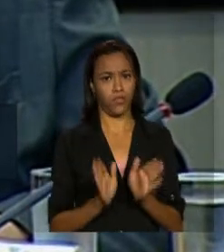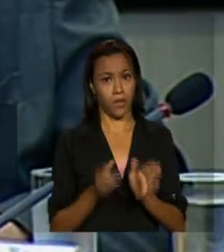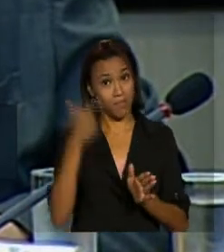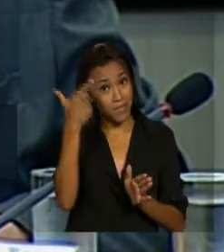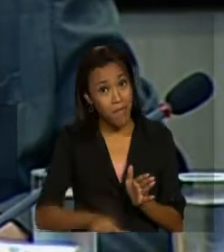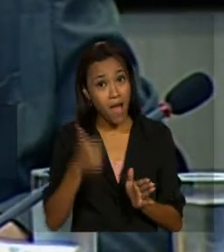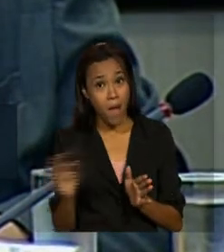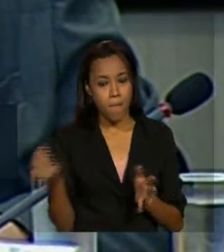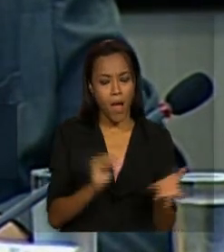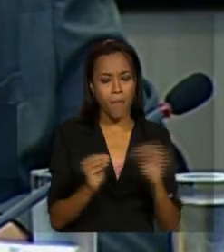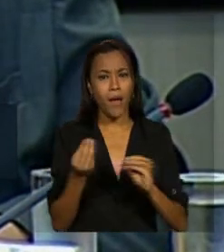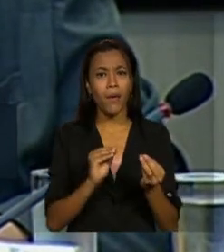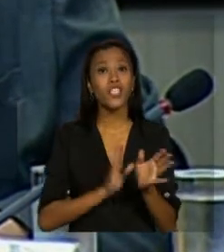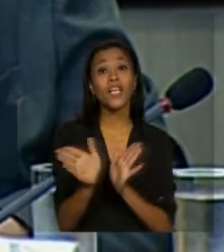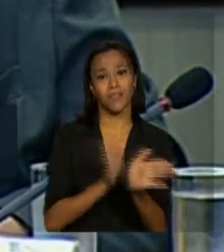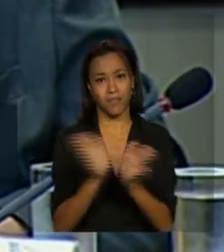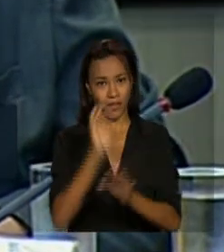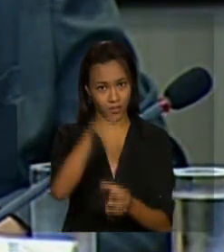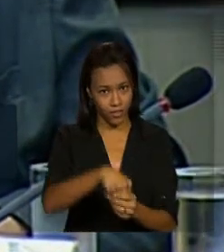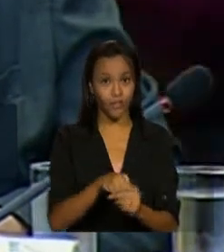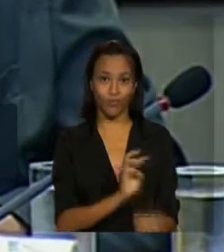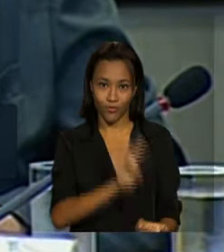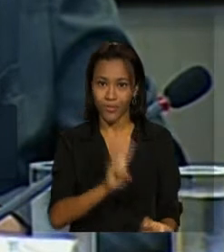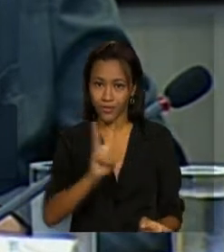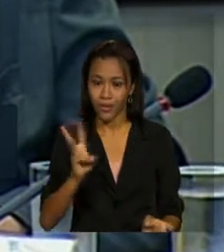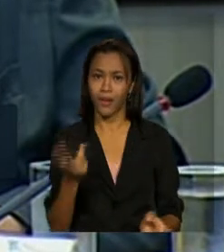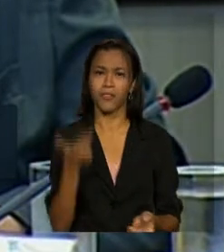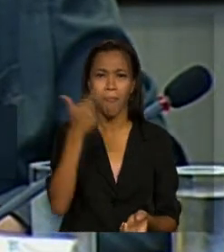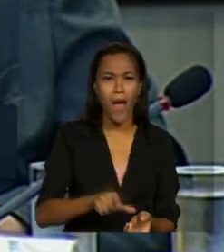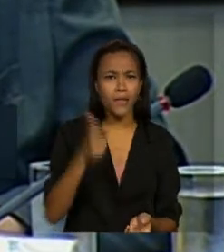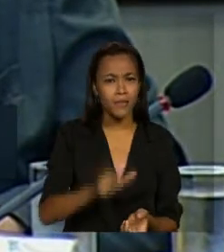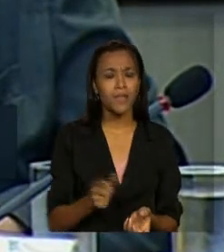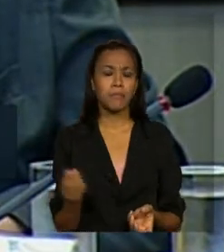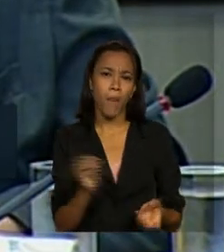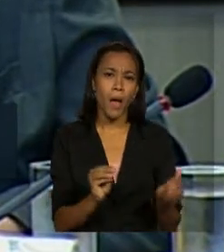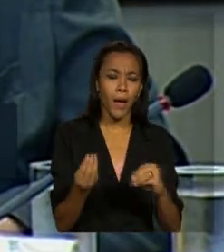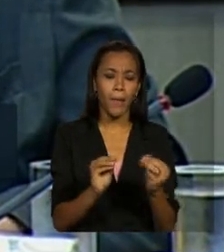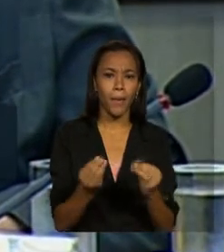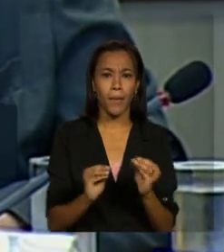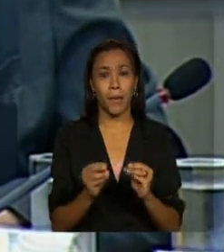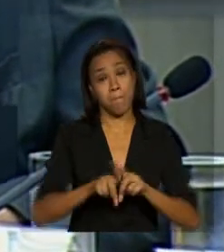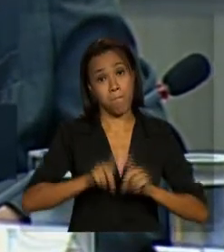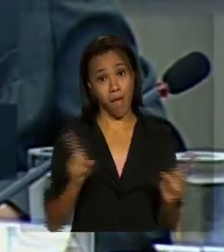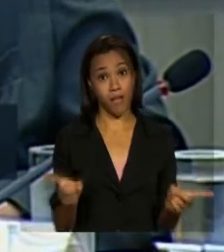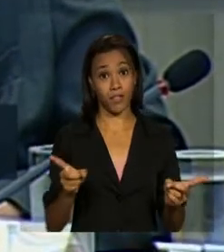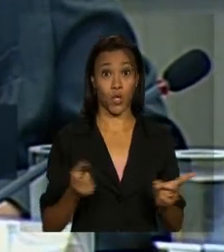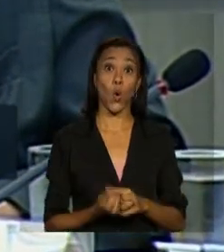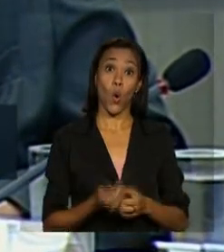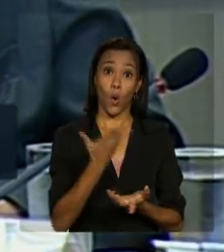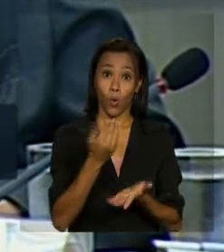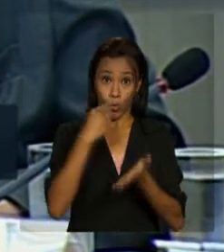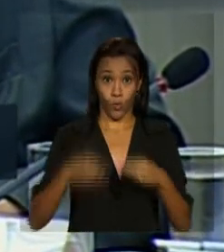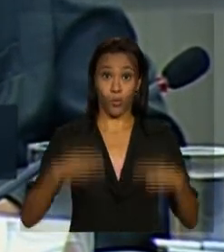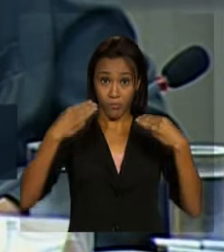mais recursos de acessibilidade, precisa que ele tenha, que ele disponha de maiores recursos de acessibilidade, mas o Ministério do